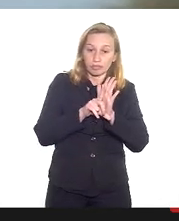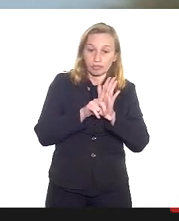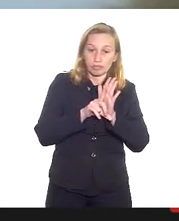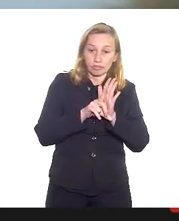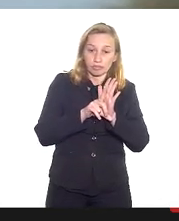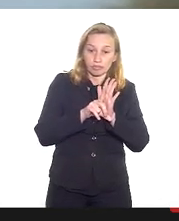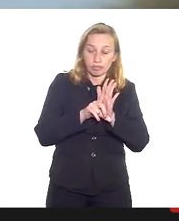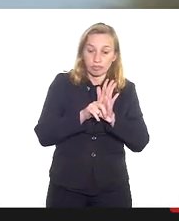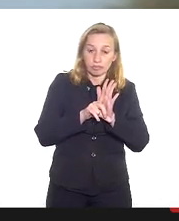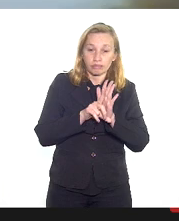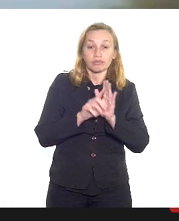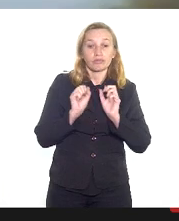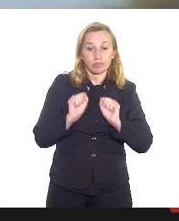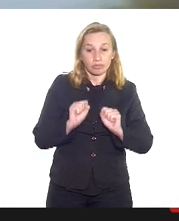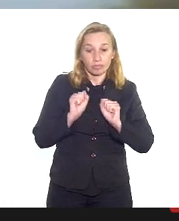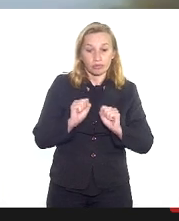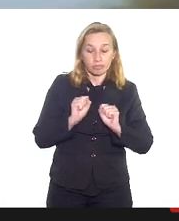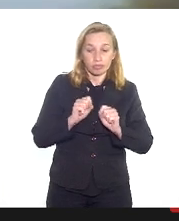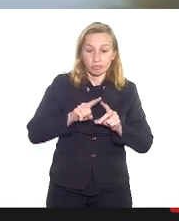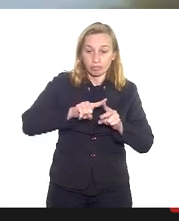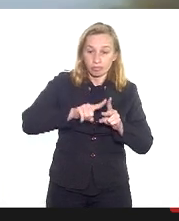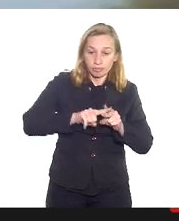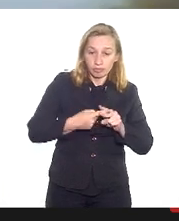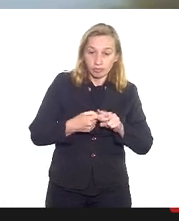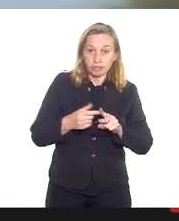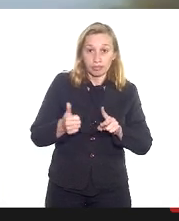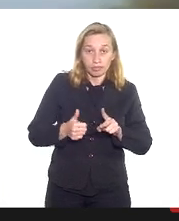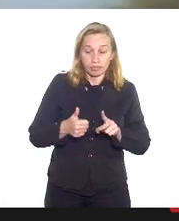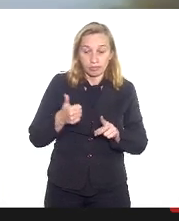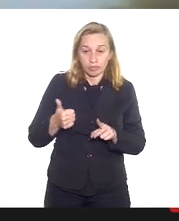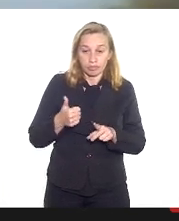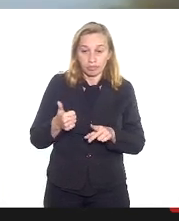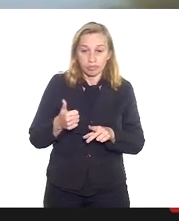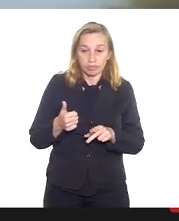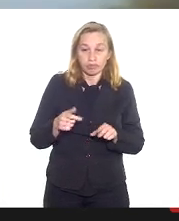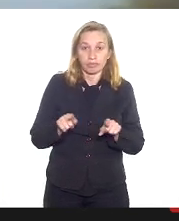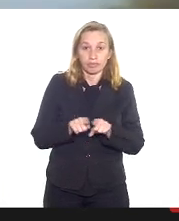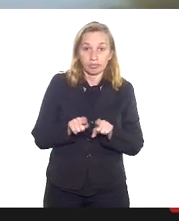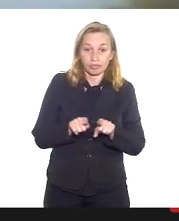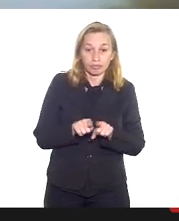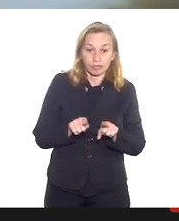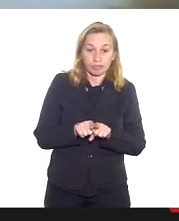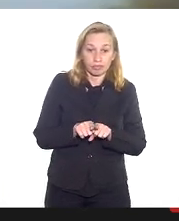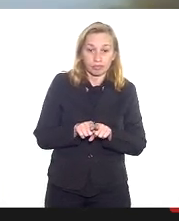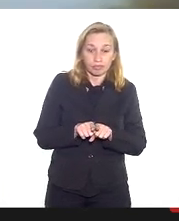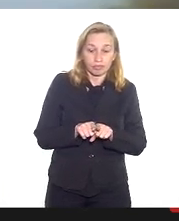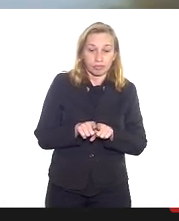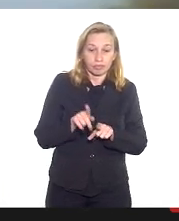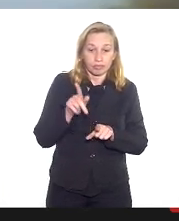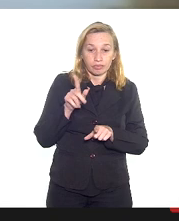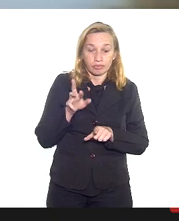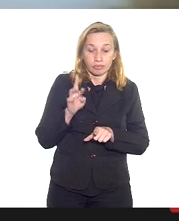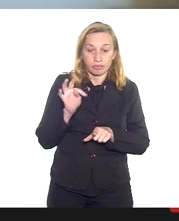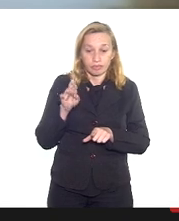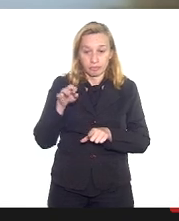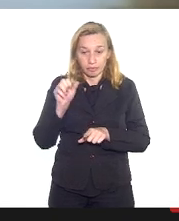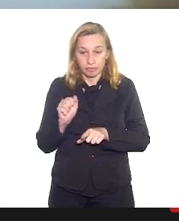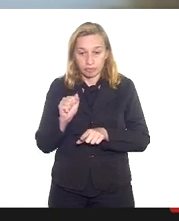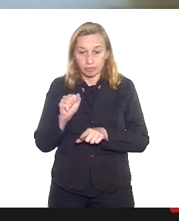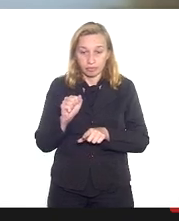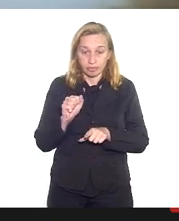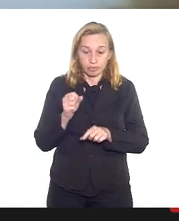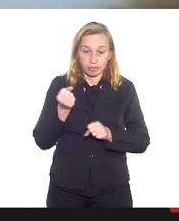que temos podem ser aperfeiçoadas. Inclusive, eu repeto, a industrialização, se não estiver